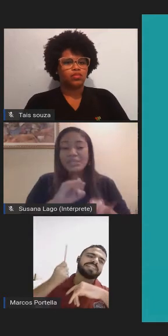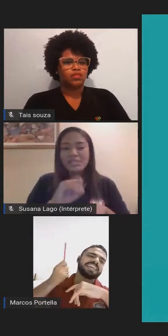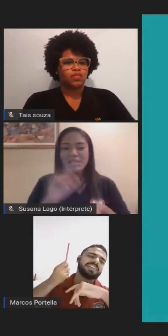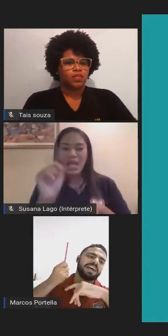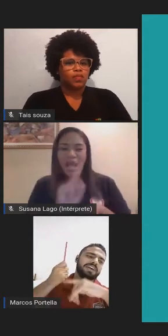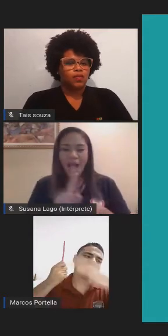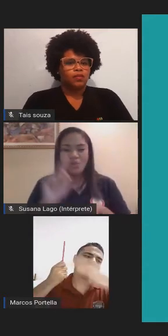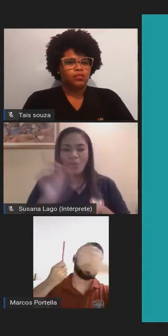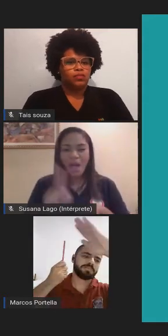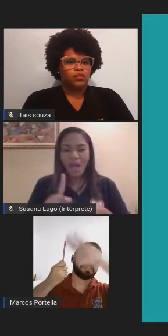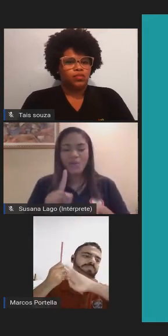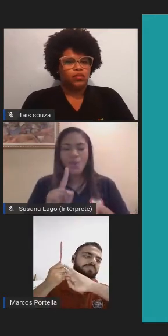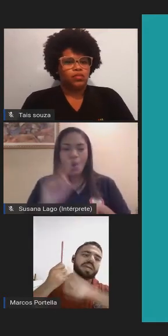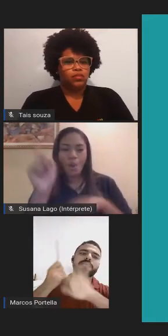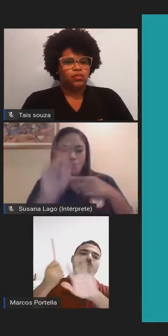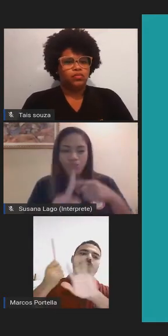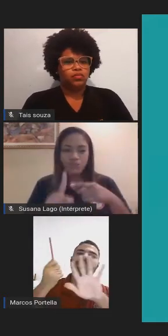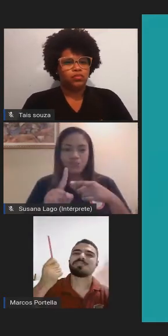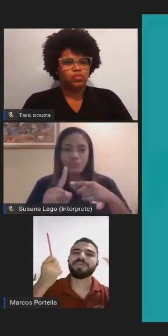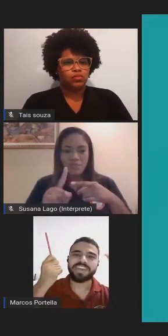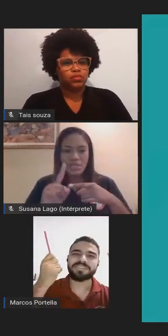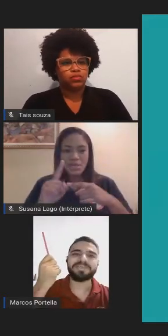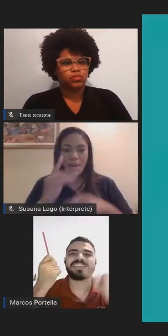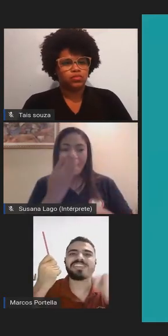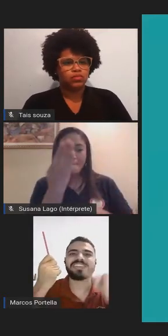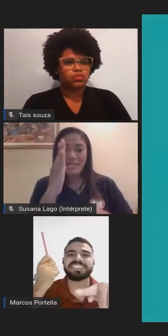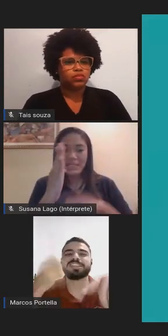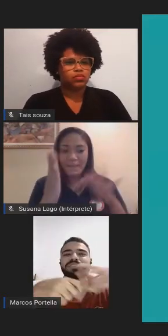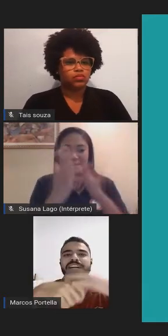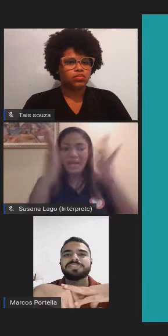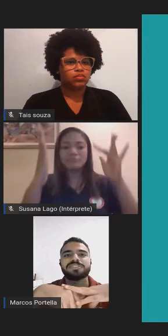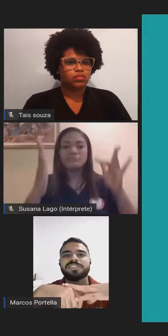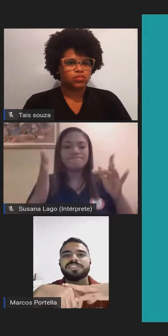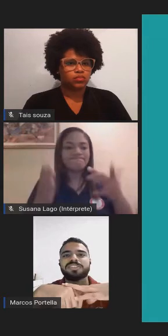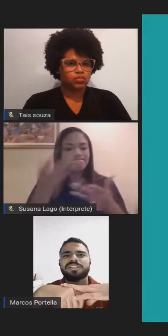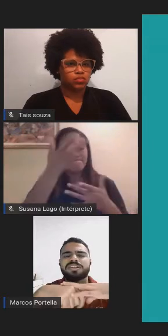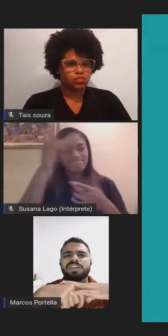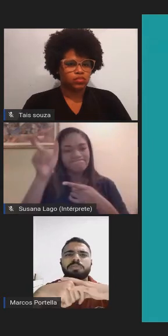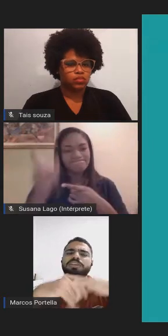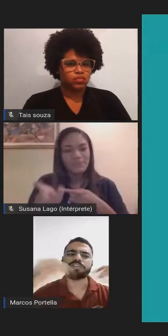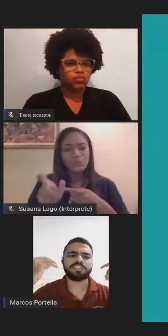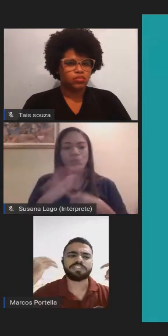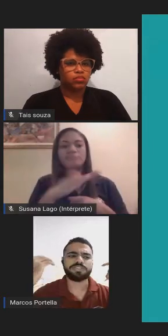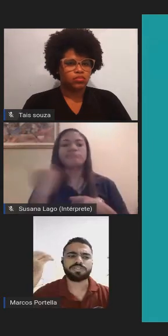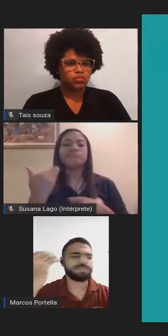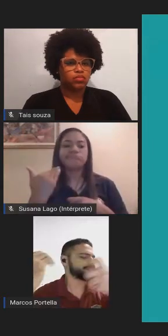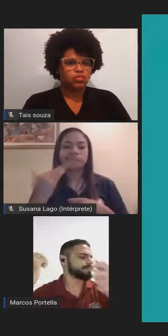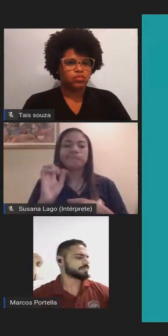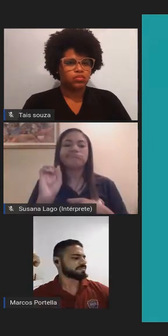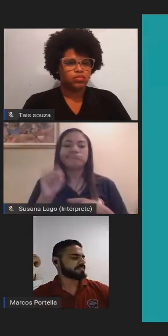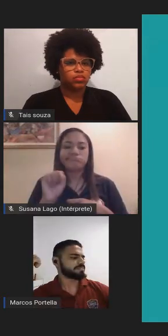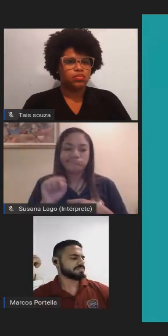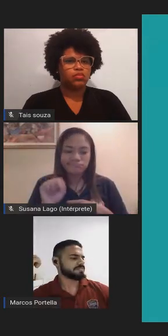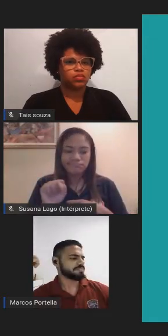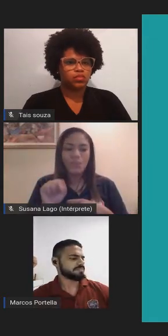segurando a madeira aqui, o raio cai aqui, ó, acabou, morreu, porque você vai ser eletrocutado. Mas, professor,